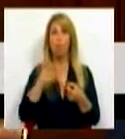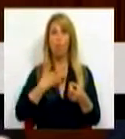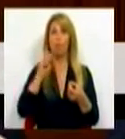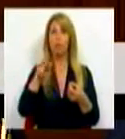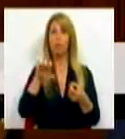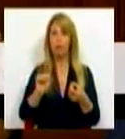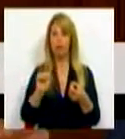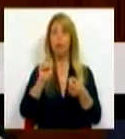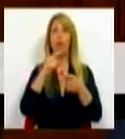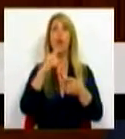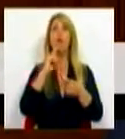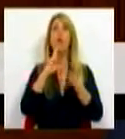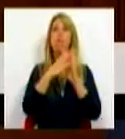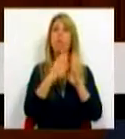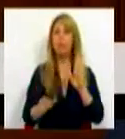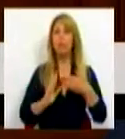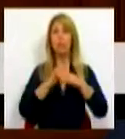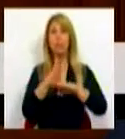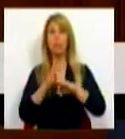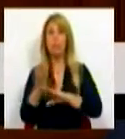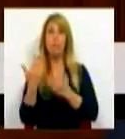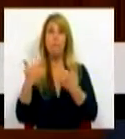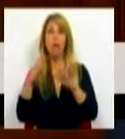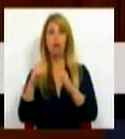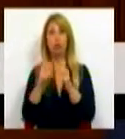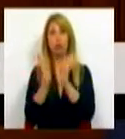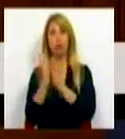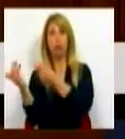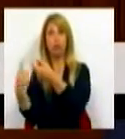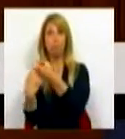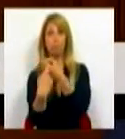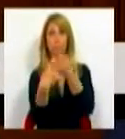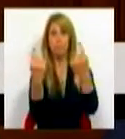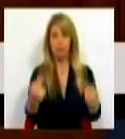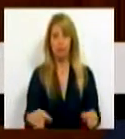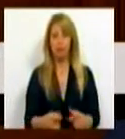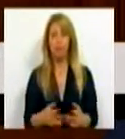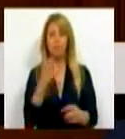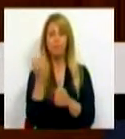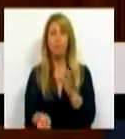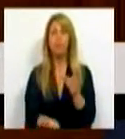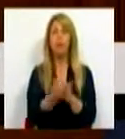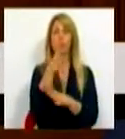modelo mais interventivo a nível de todas as suas subsidiárias, a criação de um centro